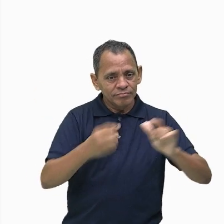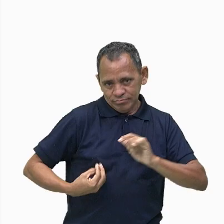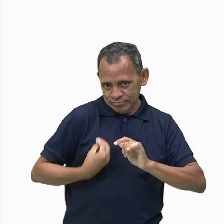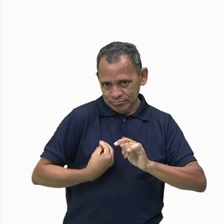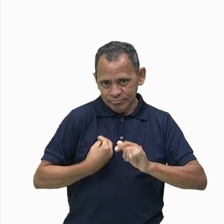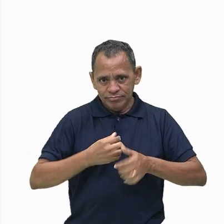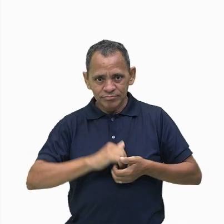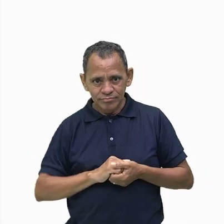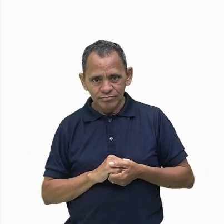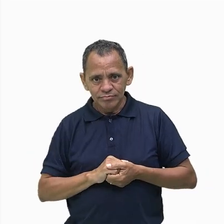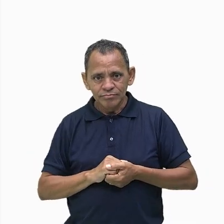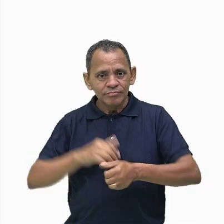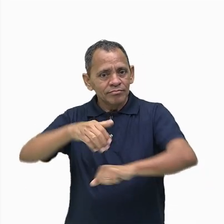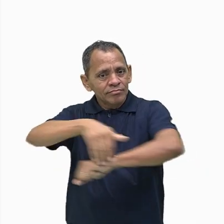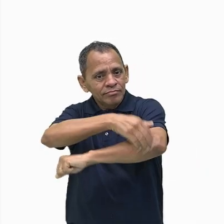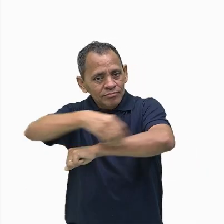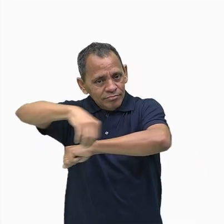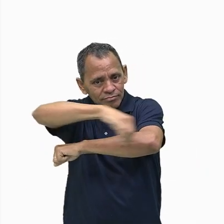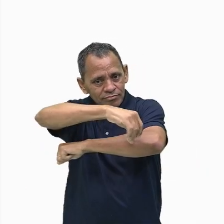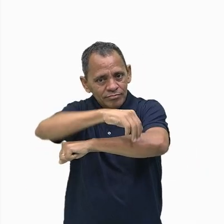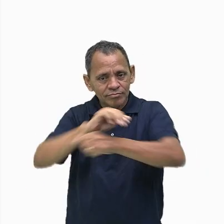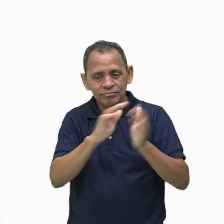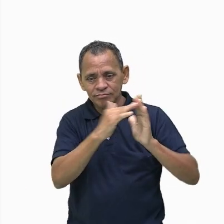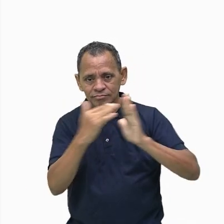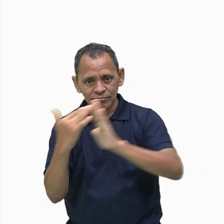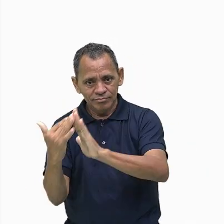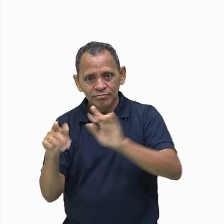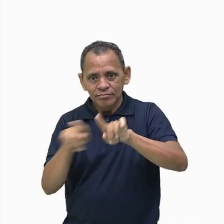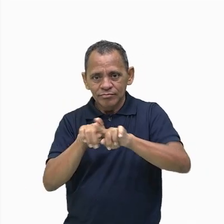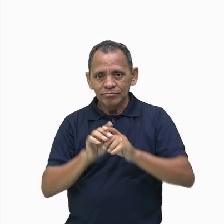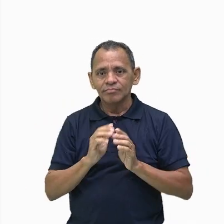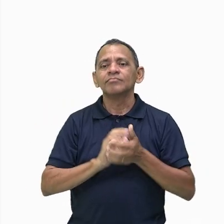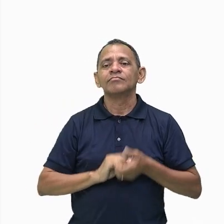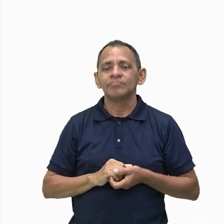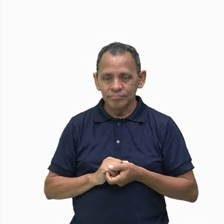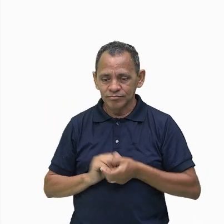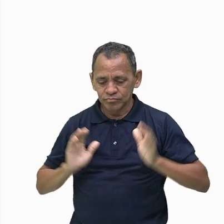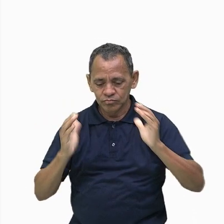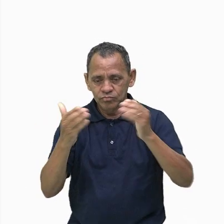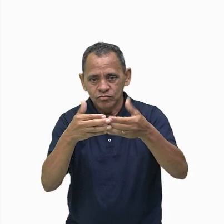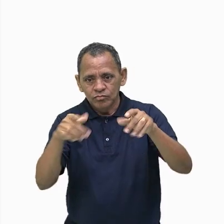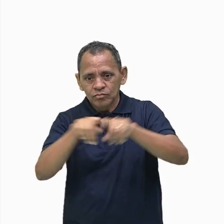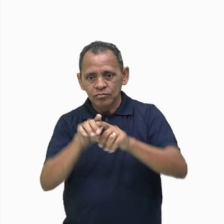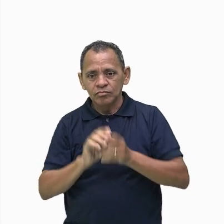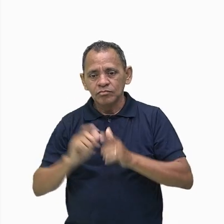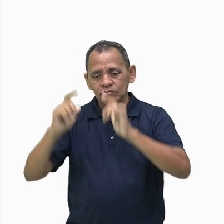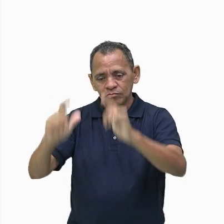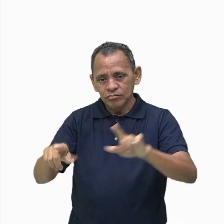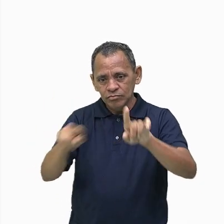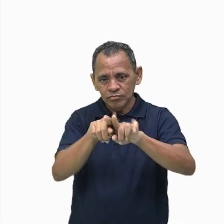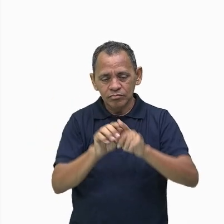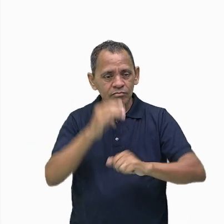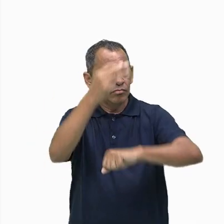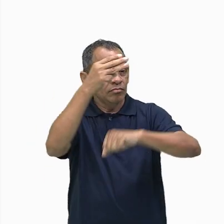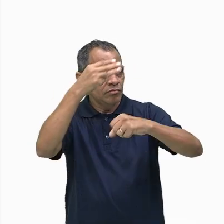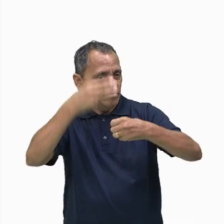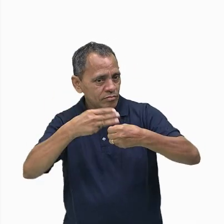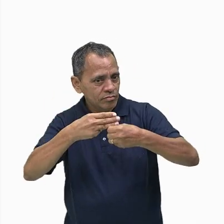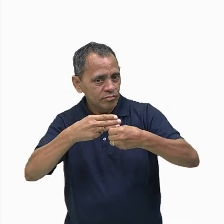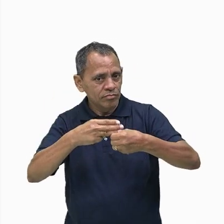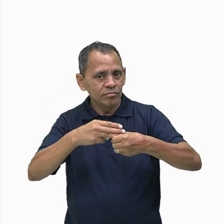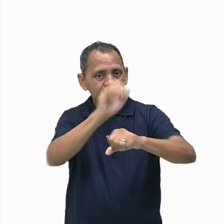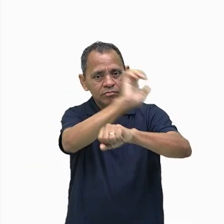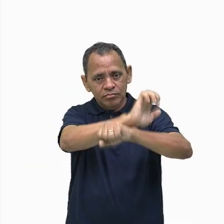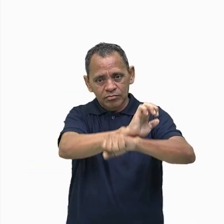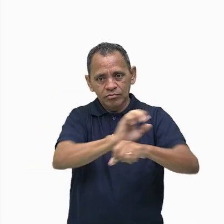vivência, ramal, vila, comunidade, bairro, município, estado, país. A